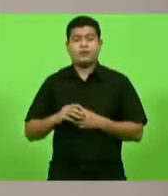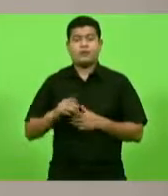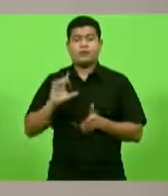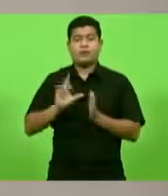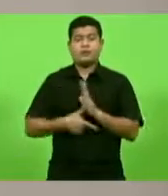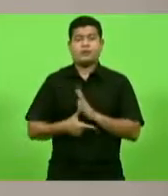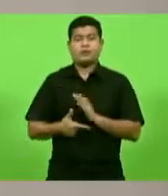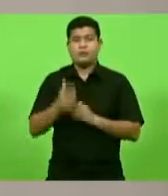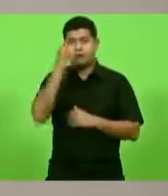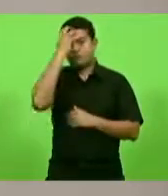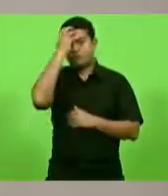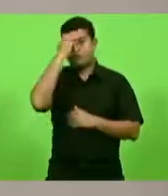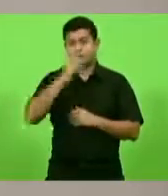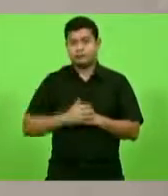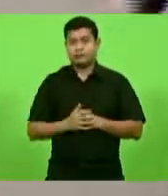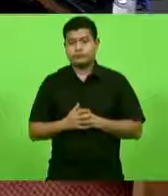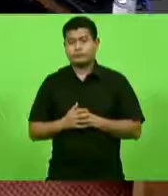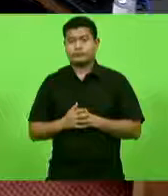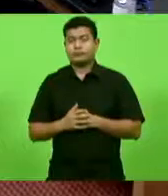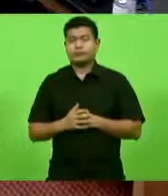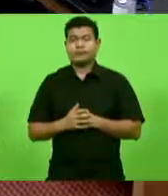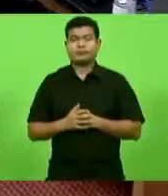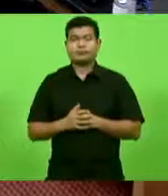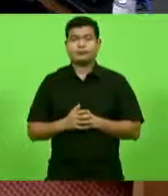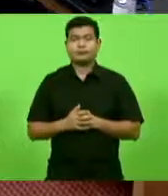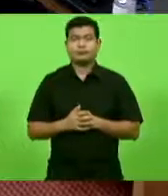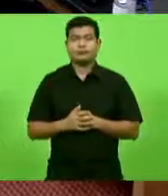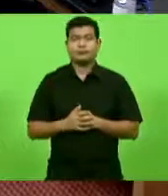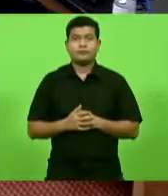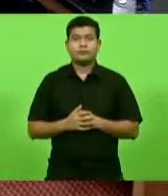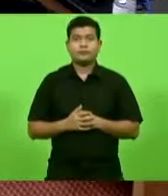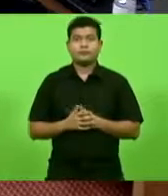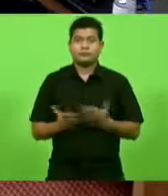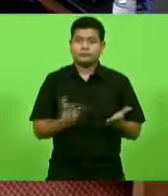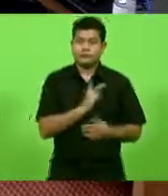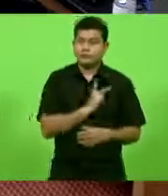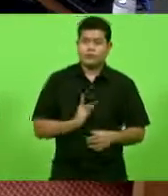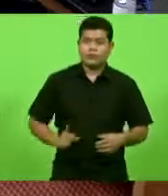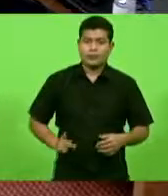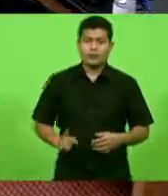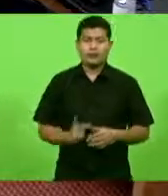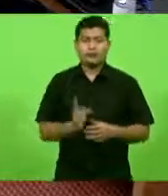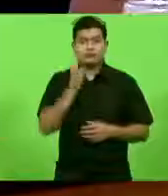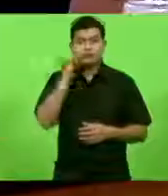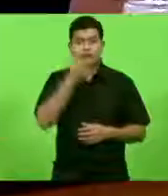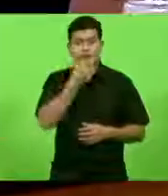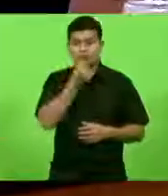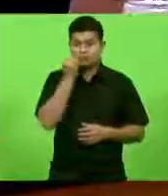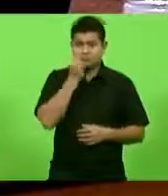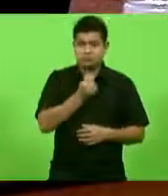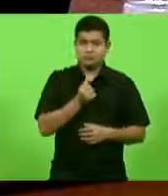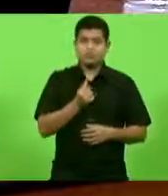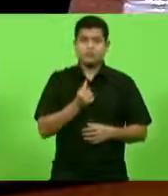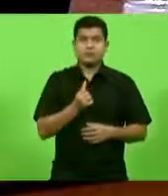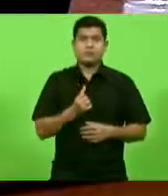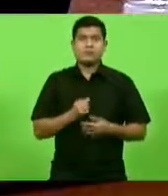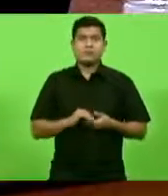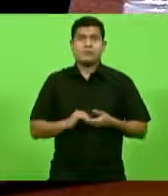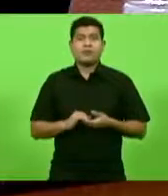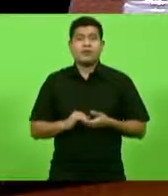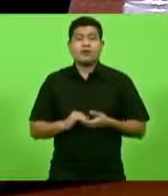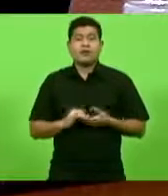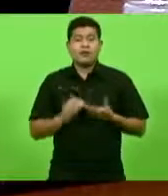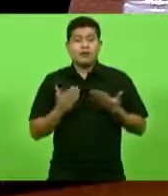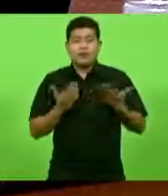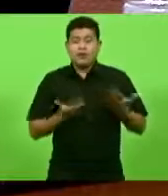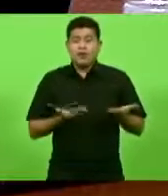presidente. Cobalcini. Senhor presidente, senhores deputados, senhoras deputadas, o deputado Marcos